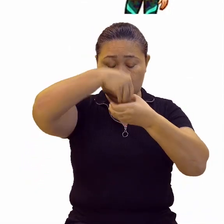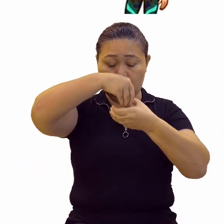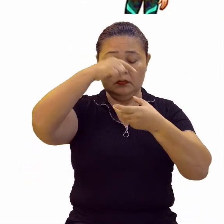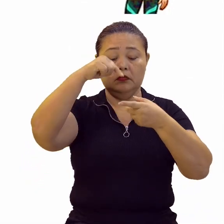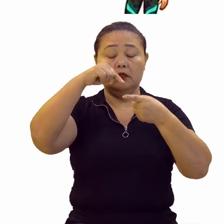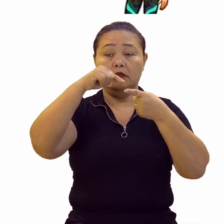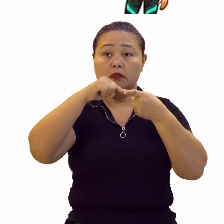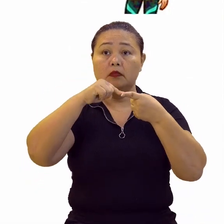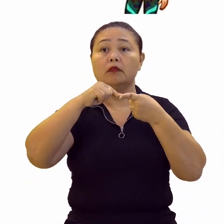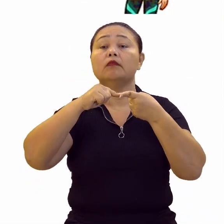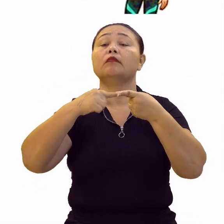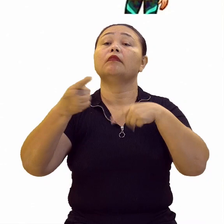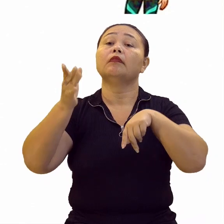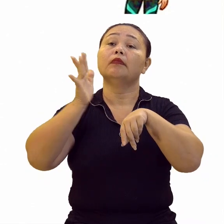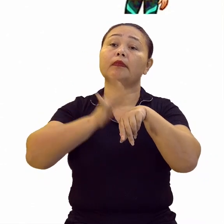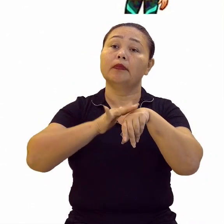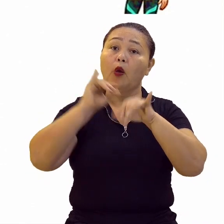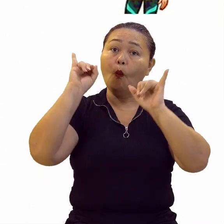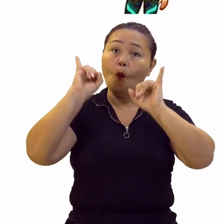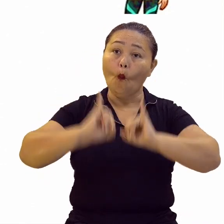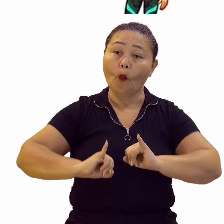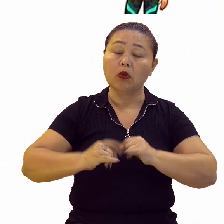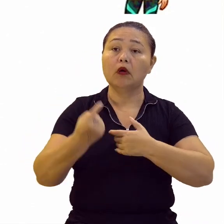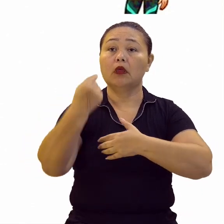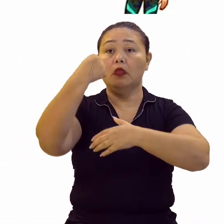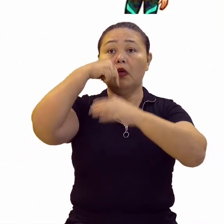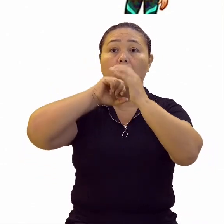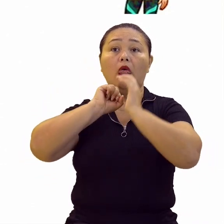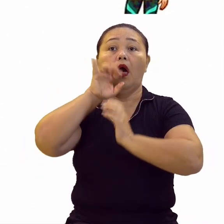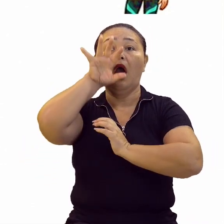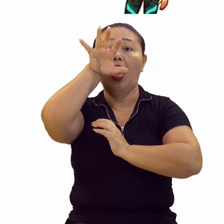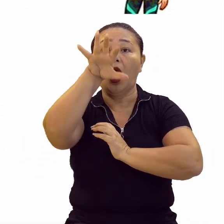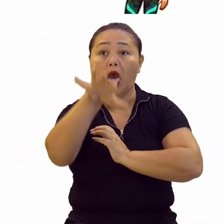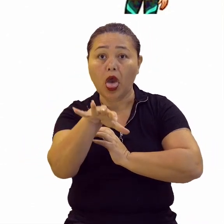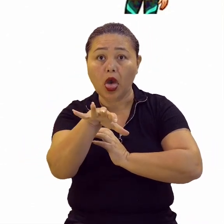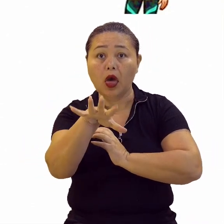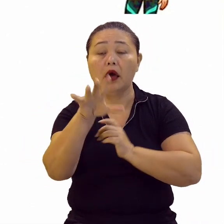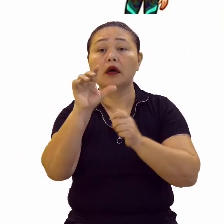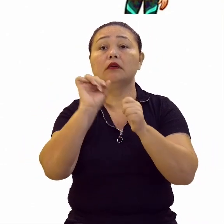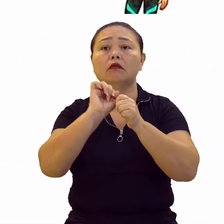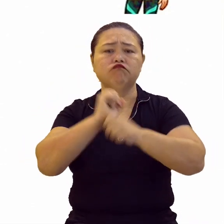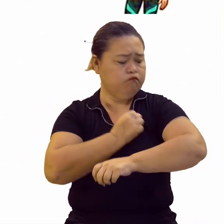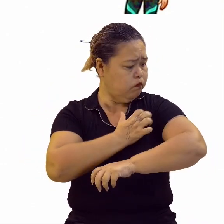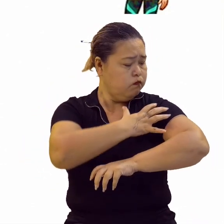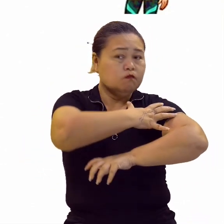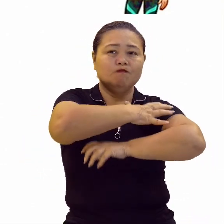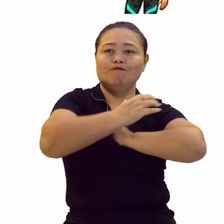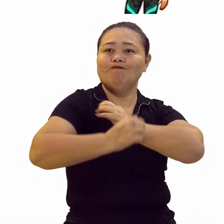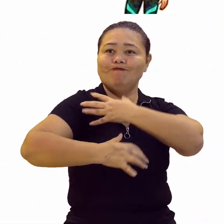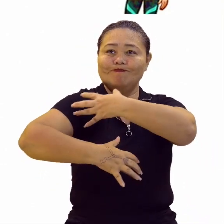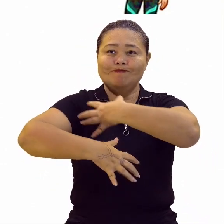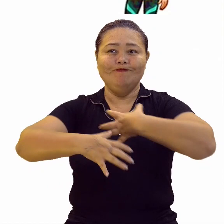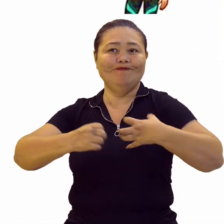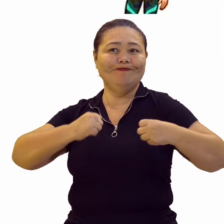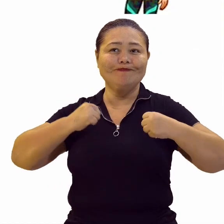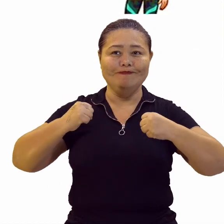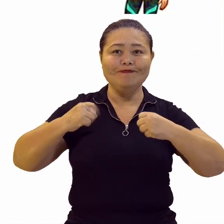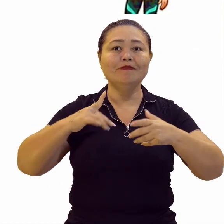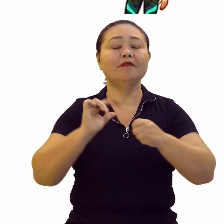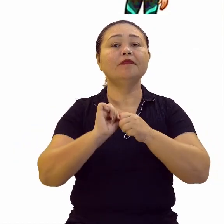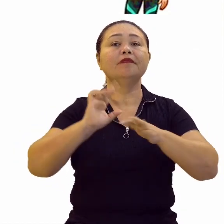entre eles sobre a anorexia, a bulimia e a vigorexia, certo? O que